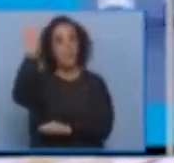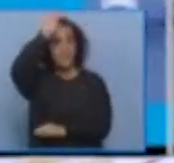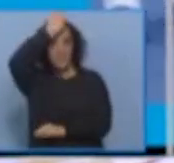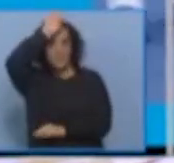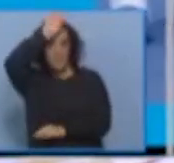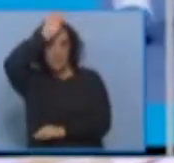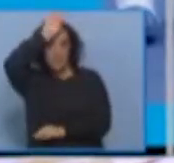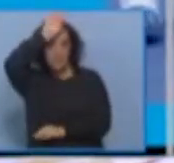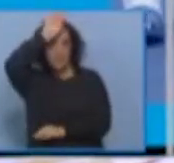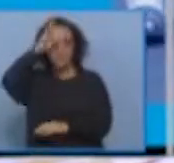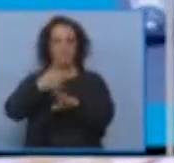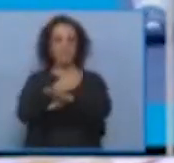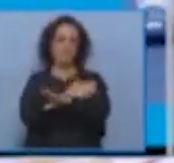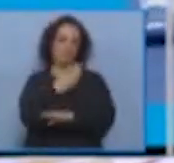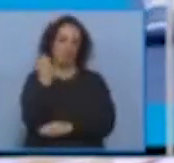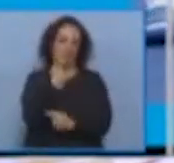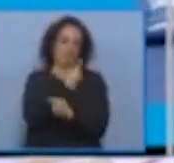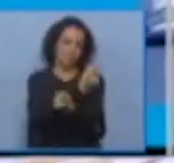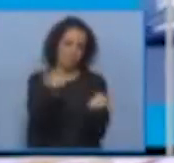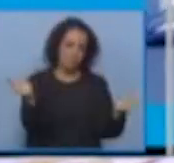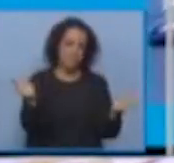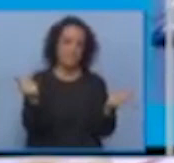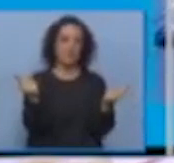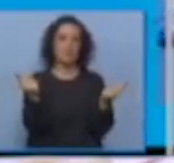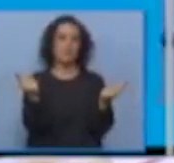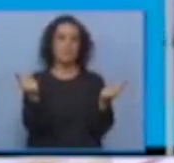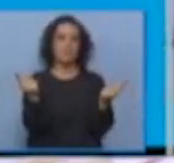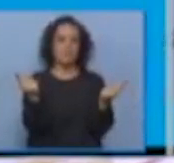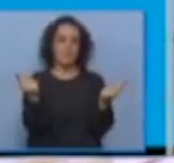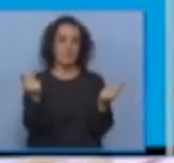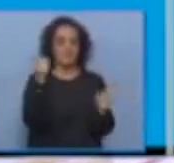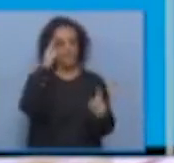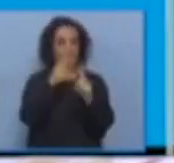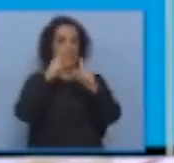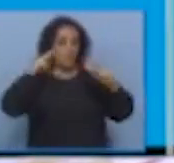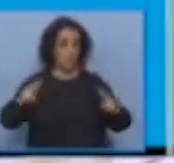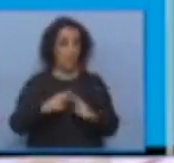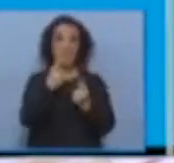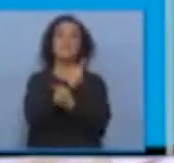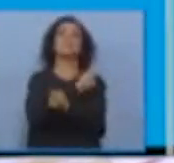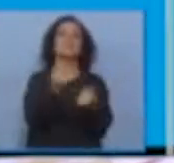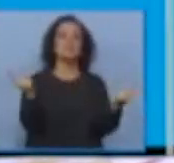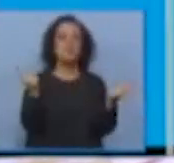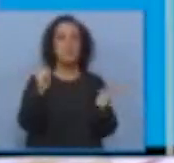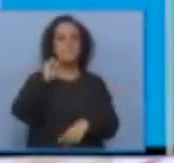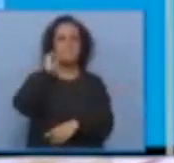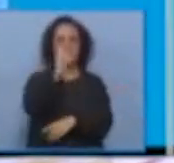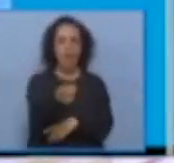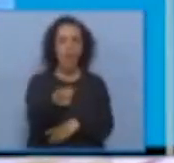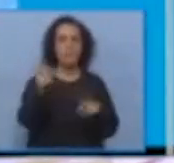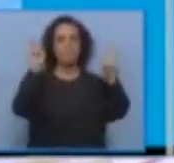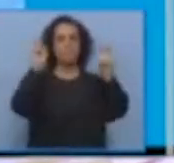com aquilo que disse aos jovens para as jornadas, que foi: façam uma revolução